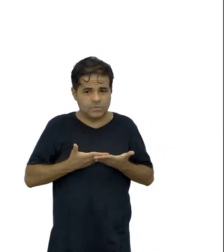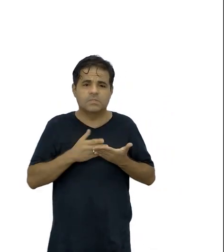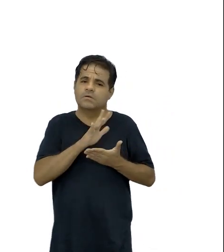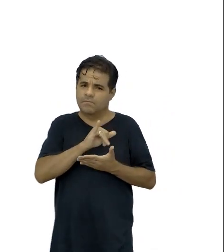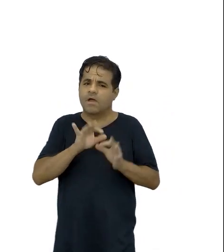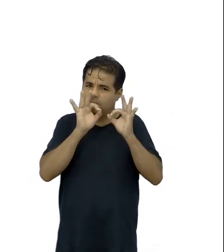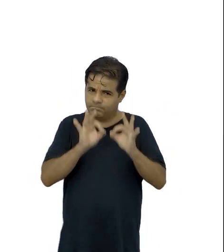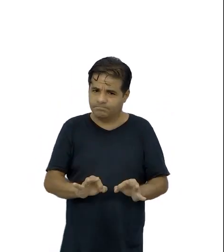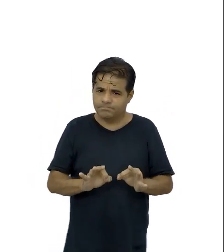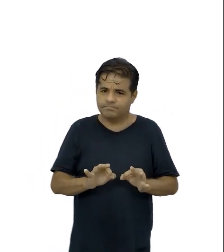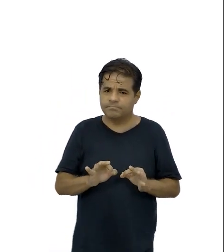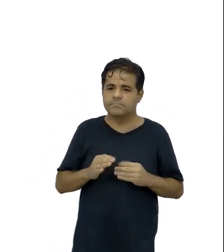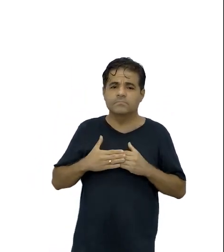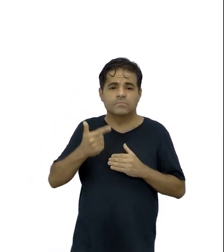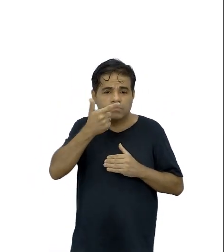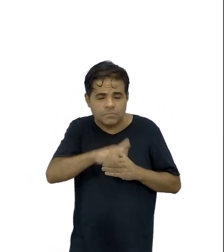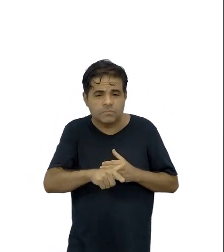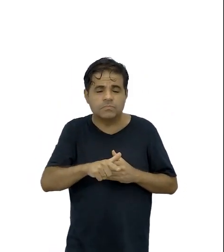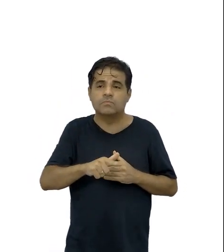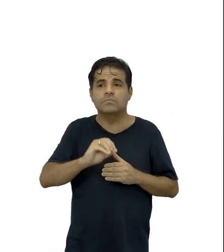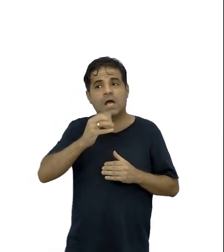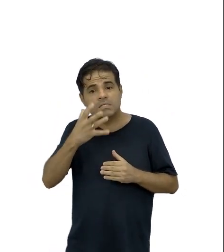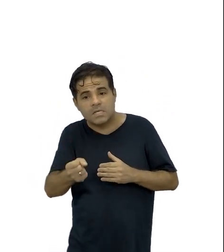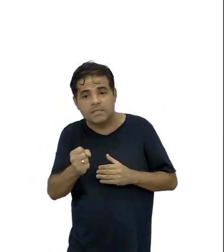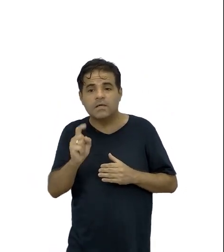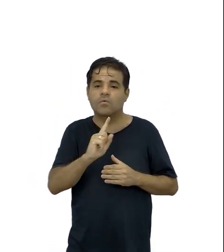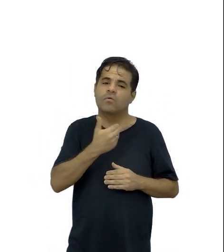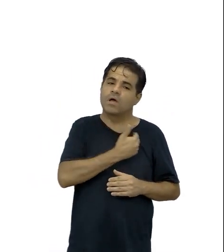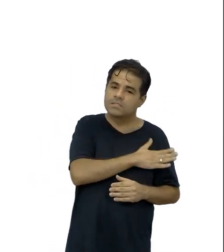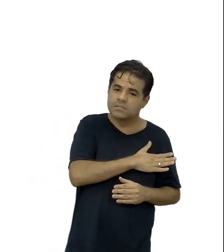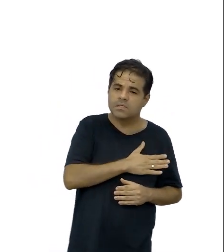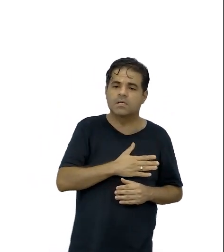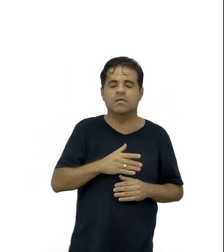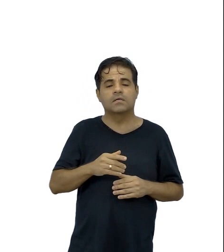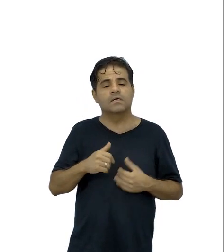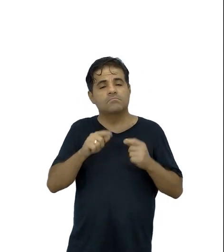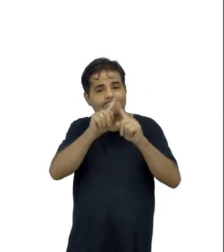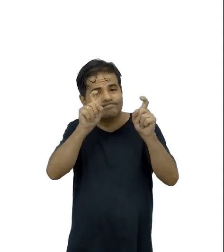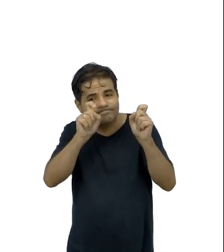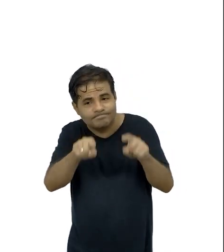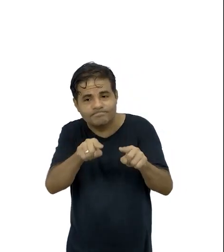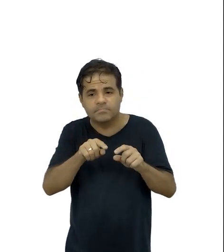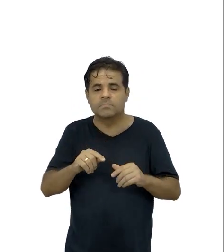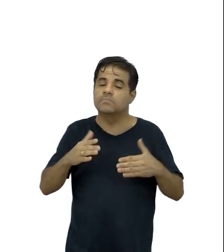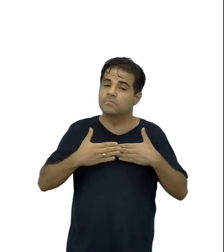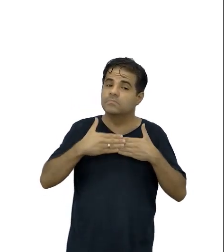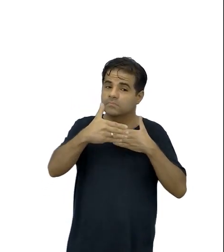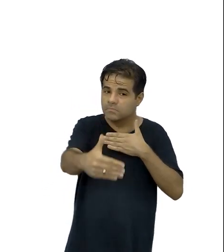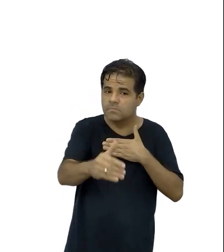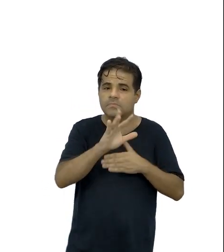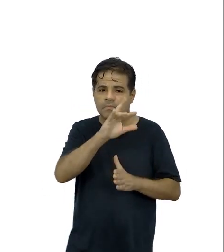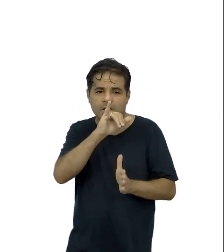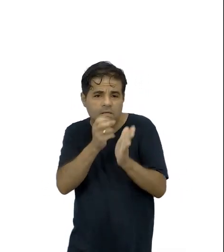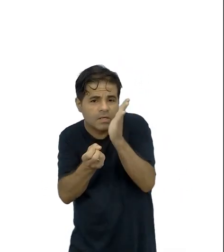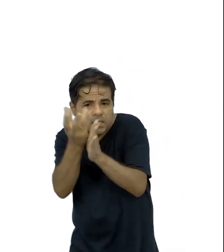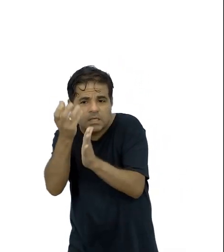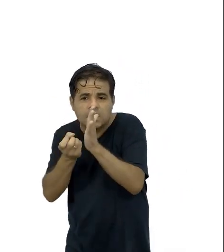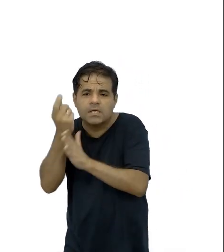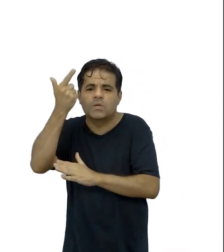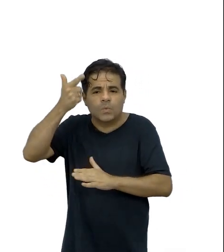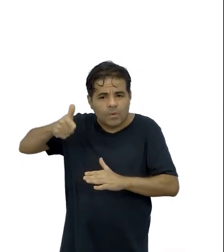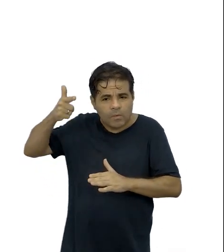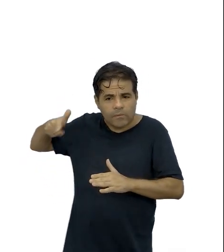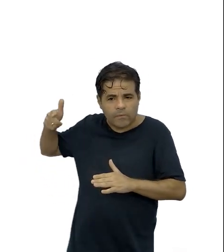vão confirmando ou vão rejeitando as hipóteses iniciais, e a partir disso vão elaborando